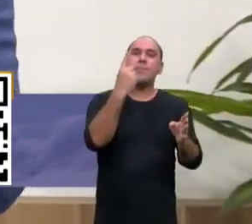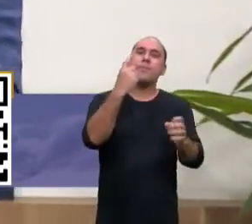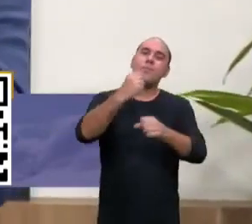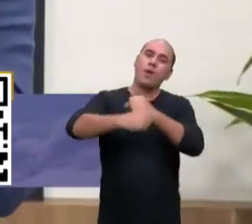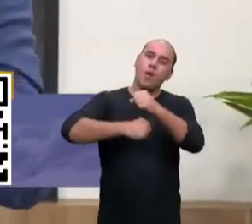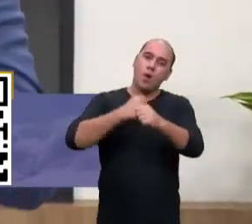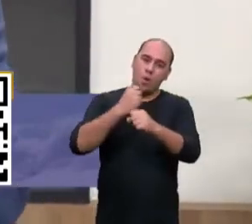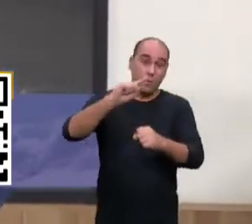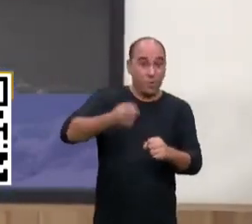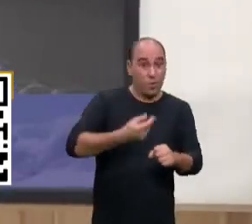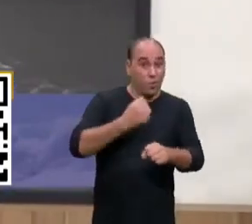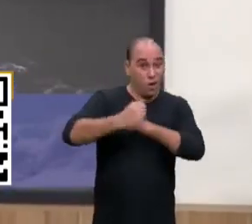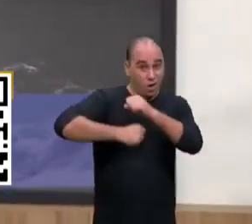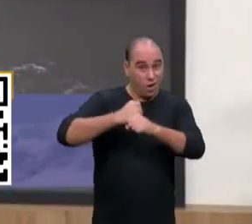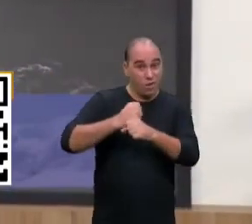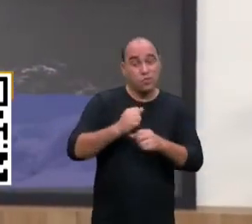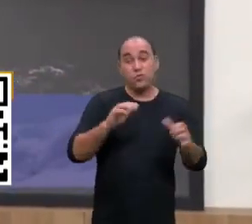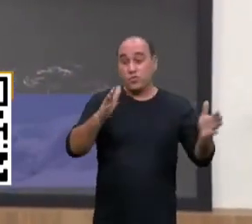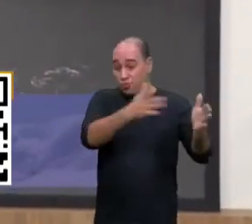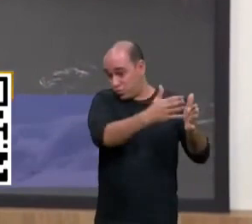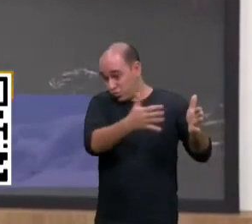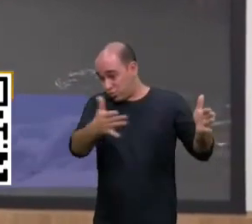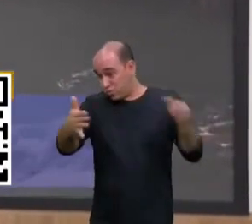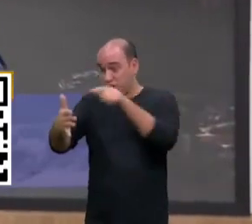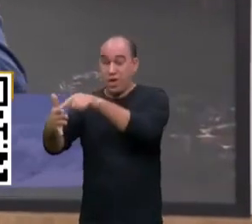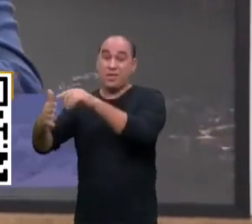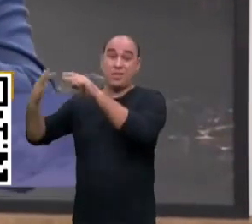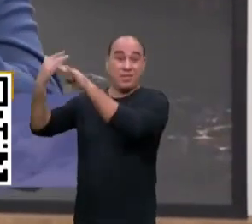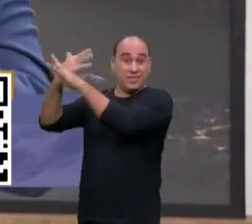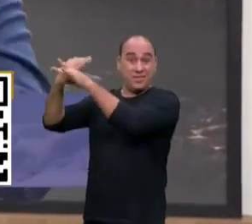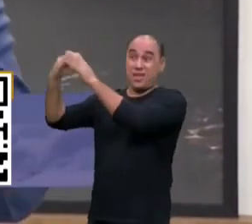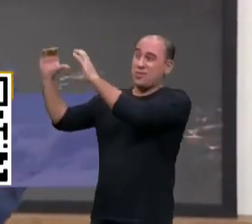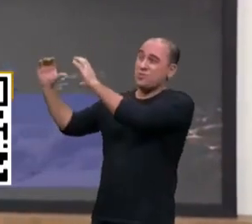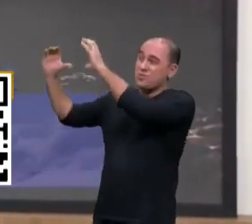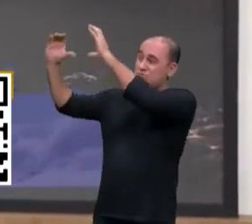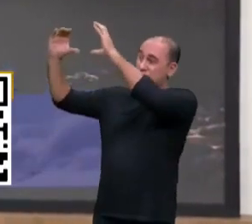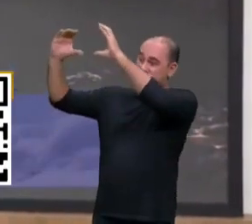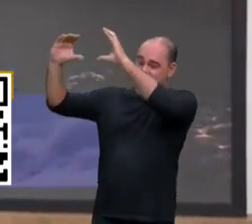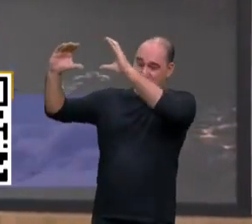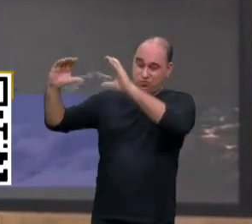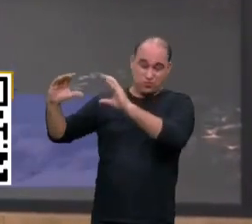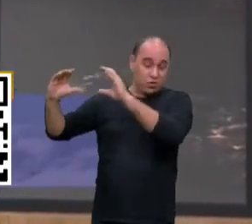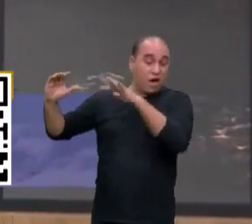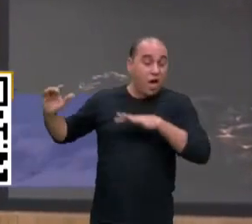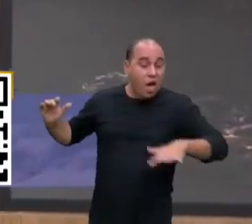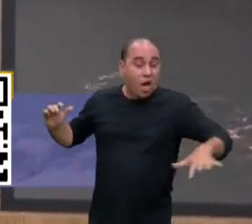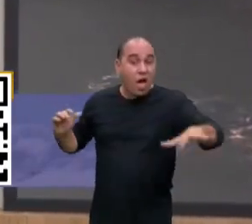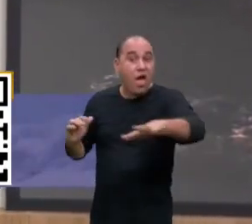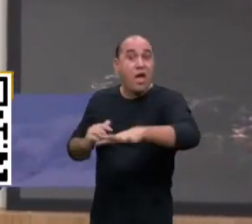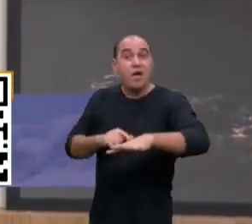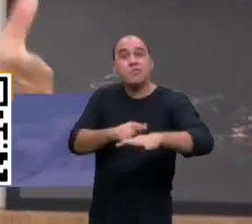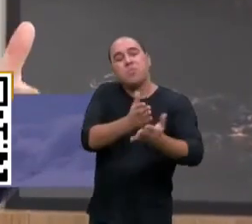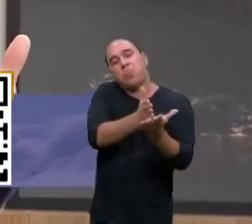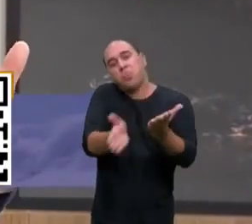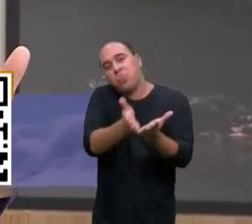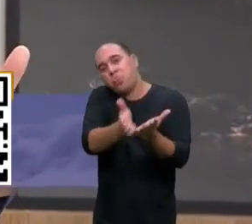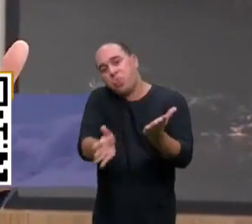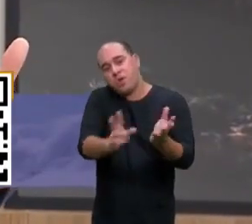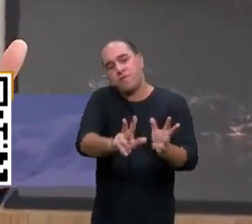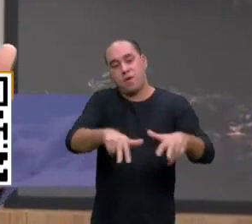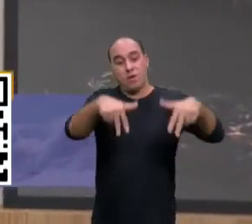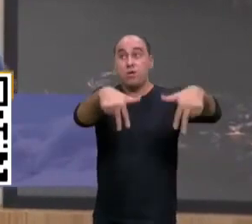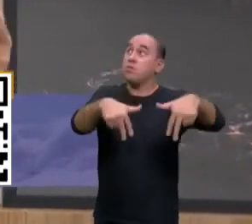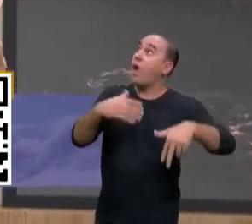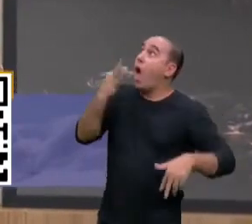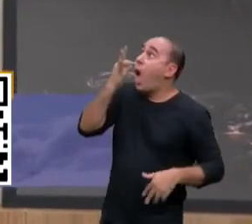chance depois do milênio todos os ímpios Vamos citar somente para receber o seu a sua recompensa o seu